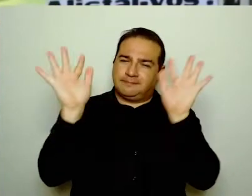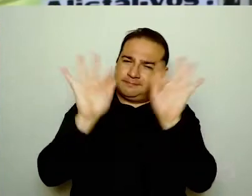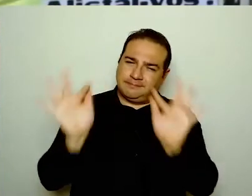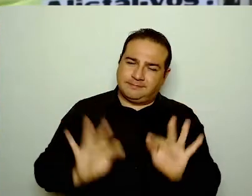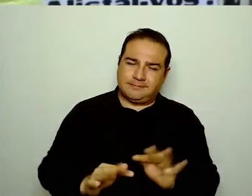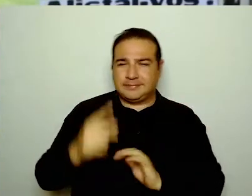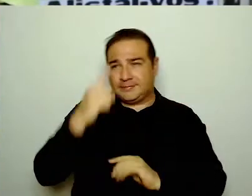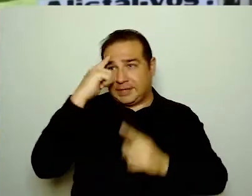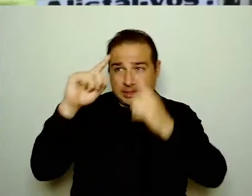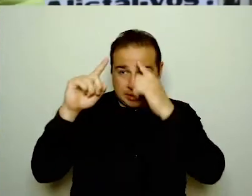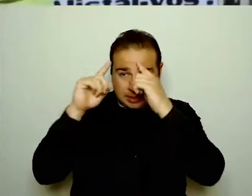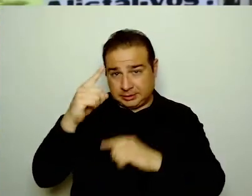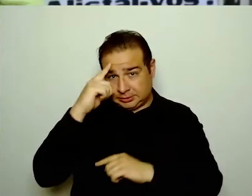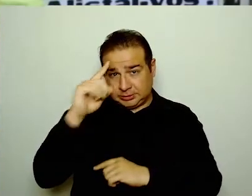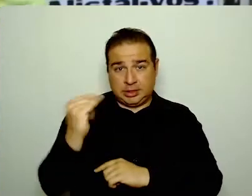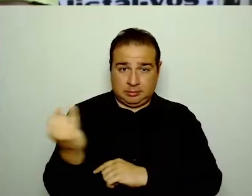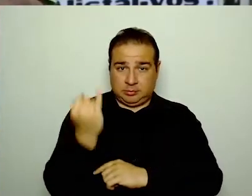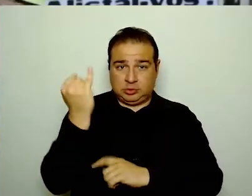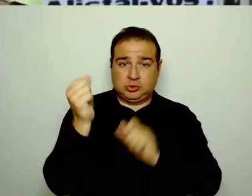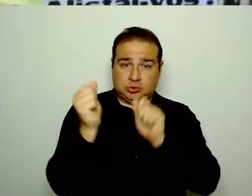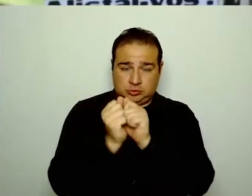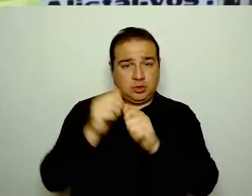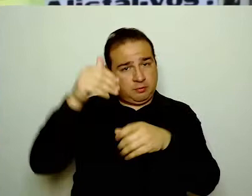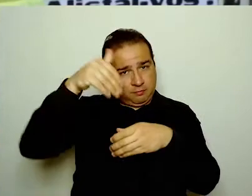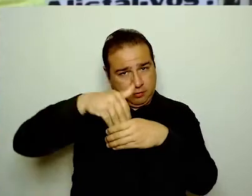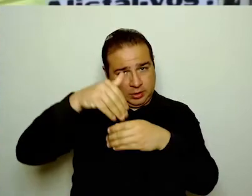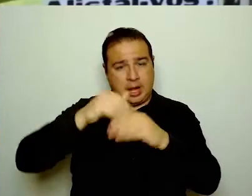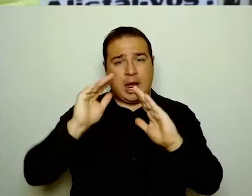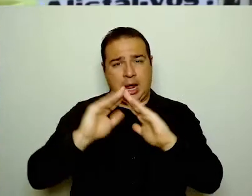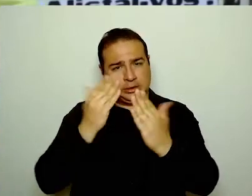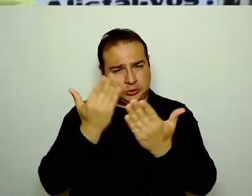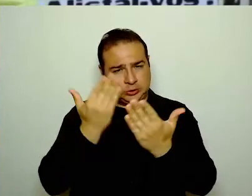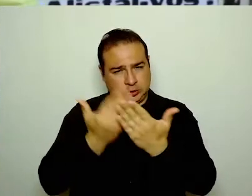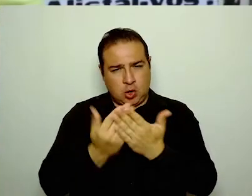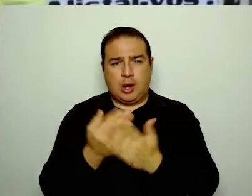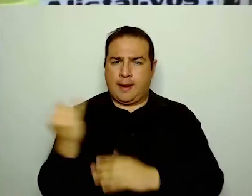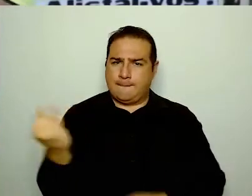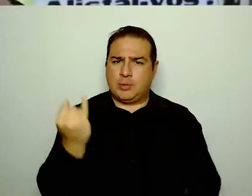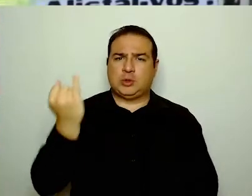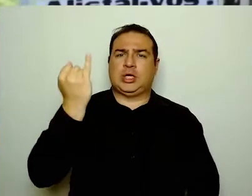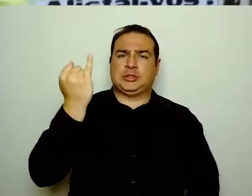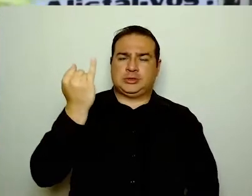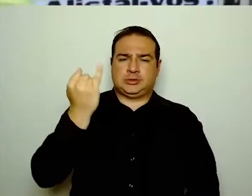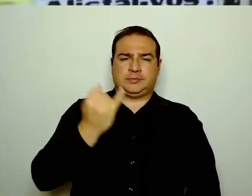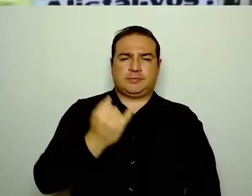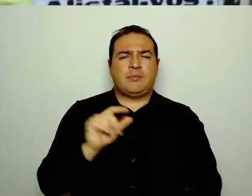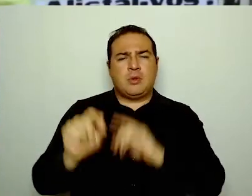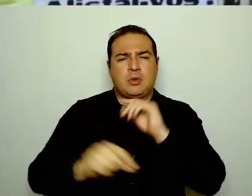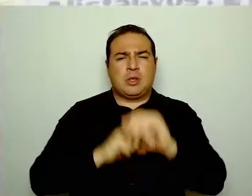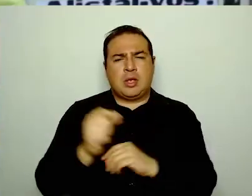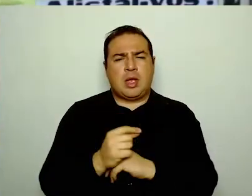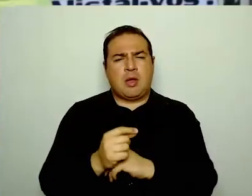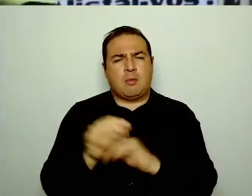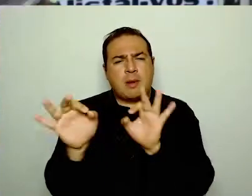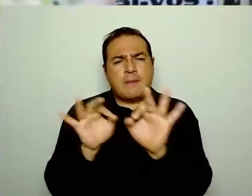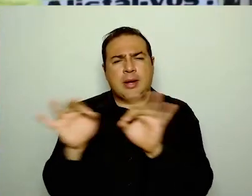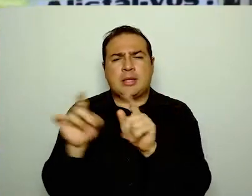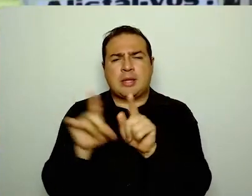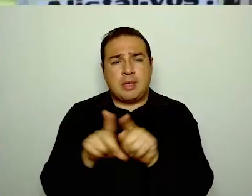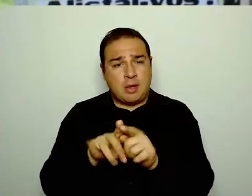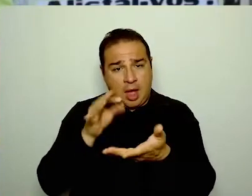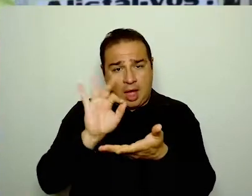com felicidade, para que eles tenham ideia de que aquele momento que eles vão fazer ali na escola é de muita importância. O que